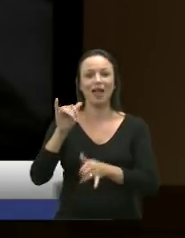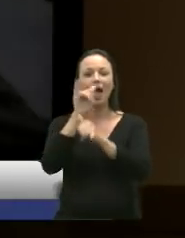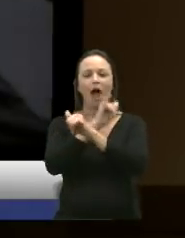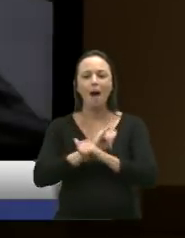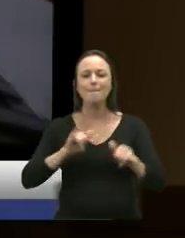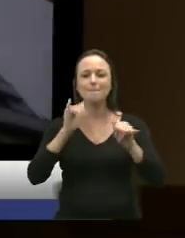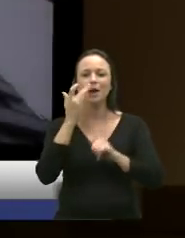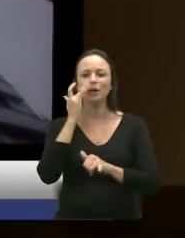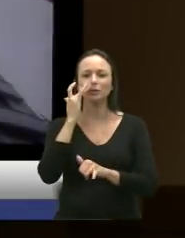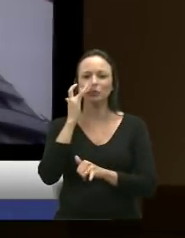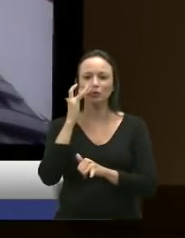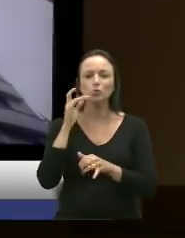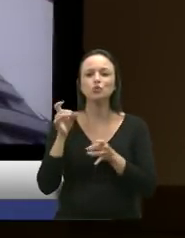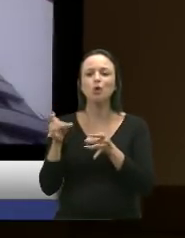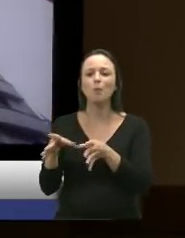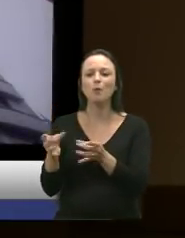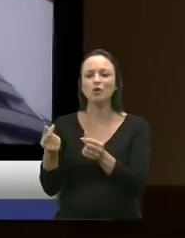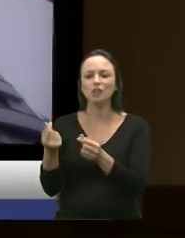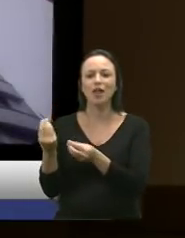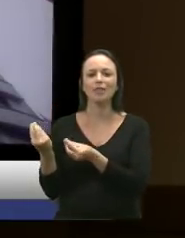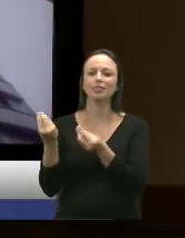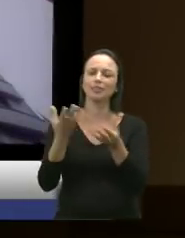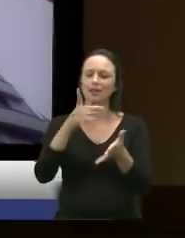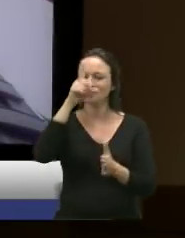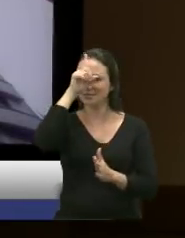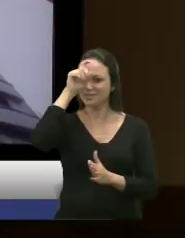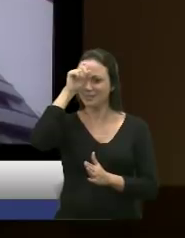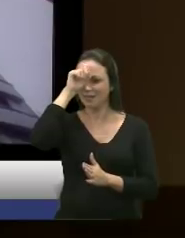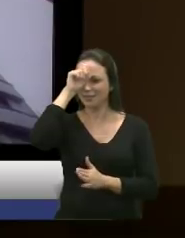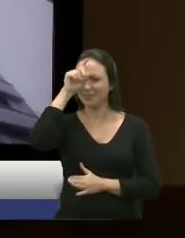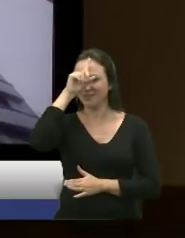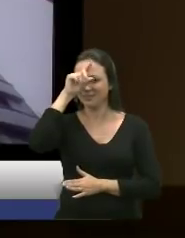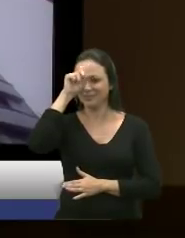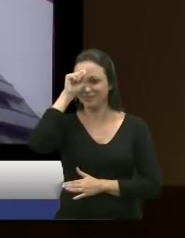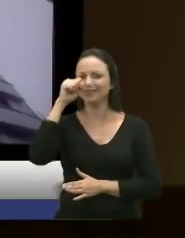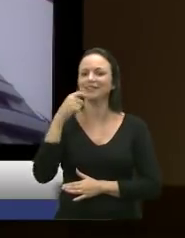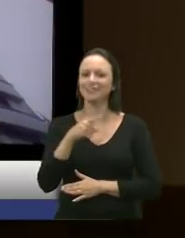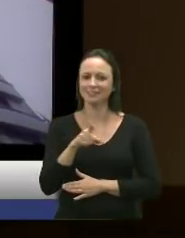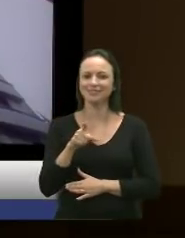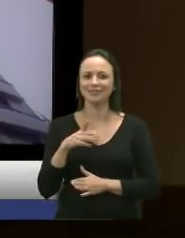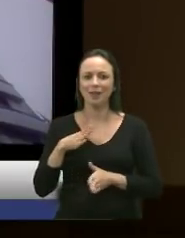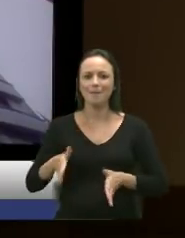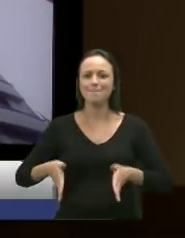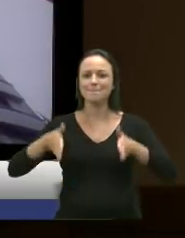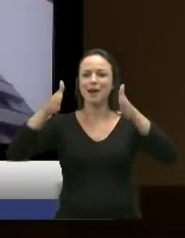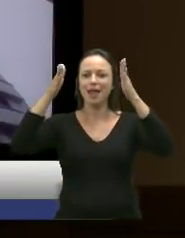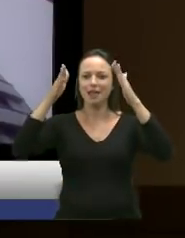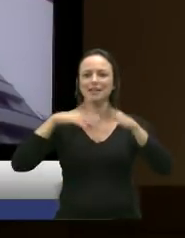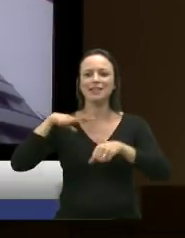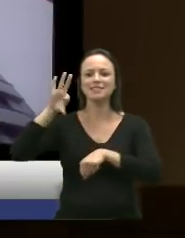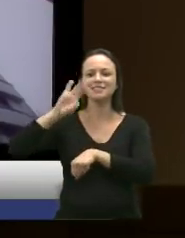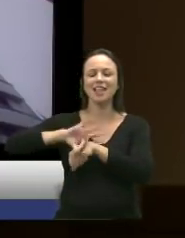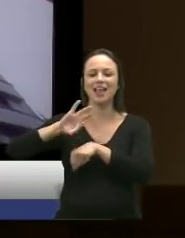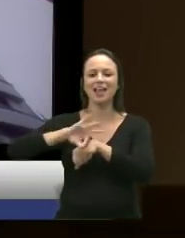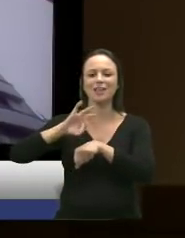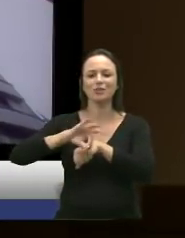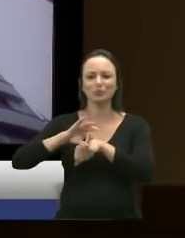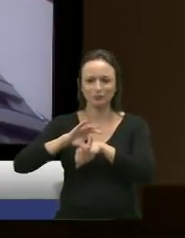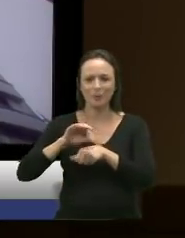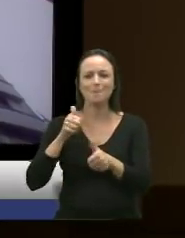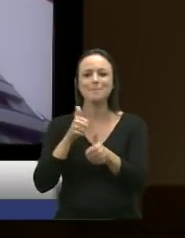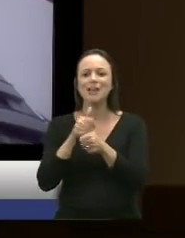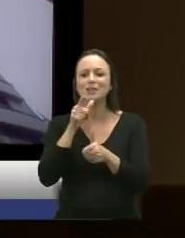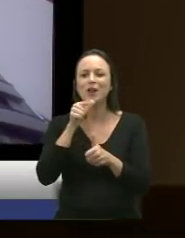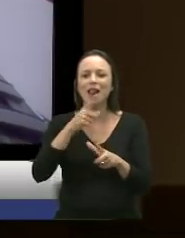São Paulo, doamos para a Santa Casa, que fez esse prédio. Está lá no centro, próximo à Rua Direita, em São Paulo. Próximo ao Lago de